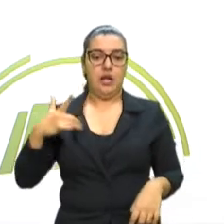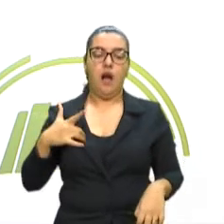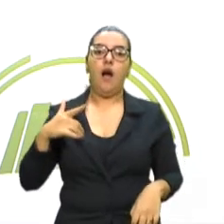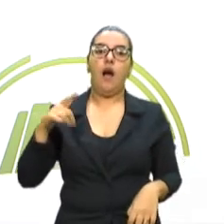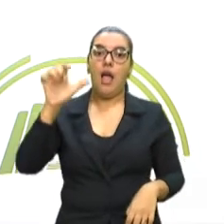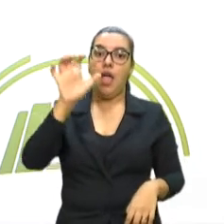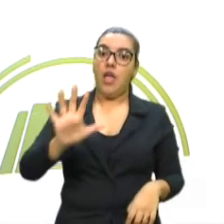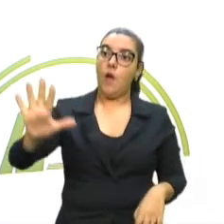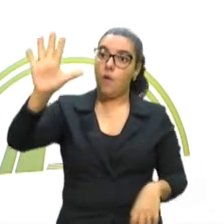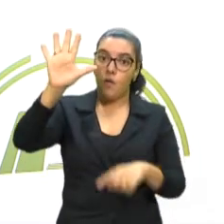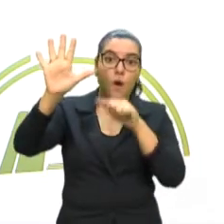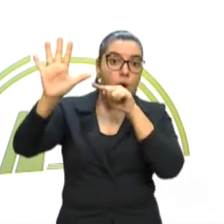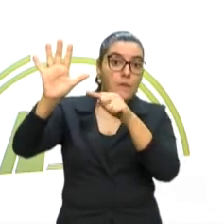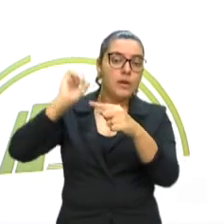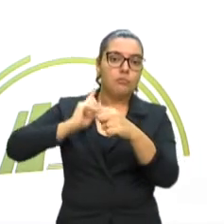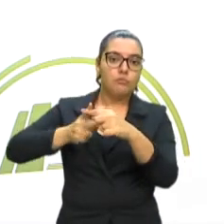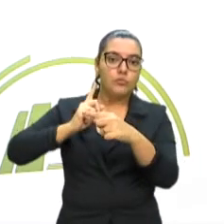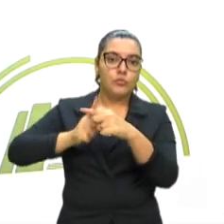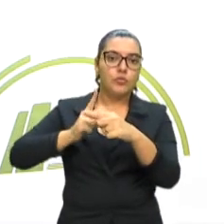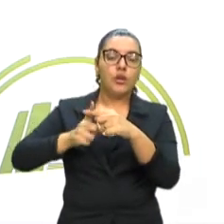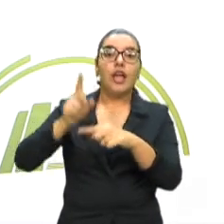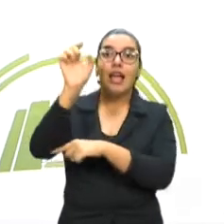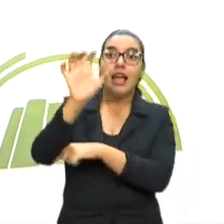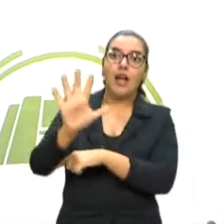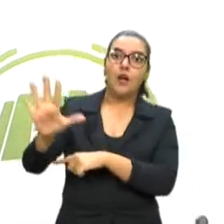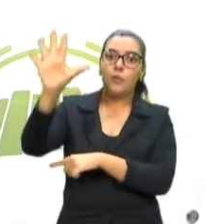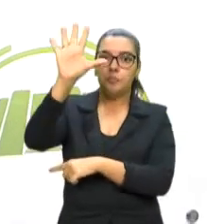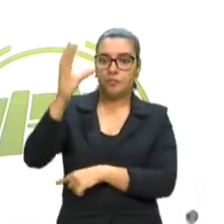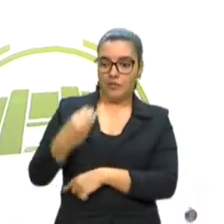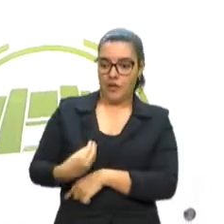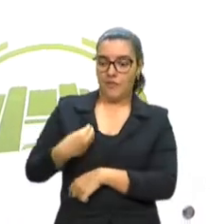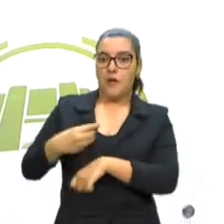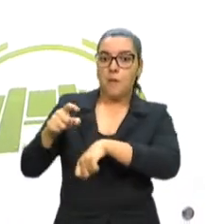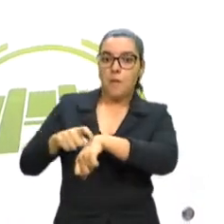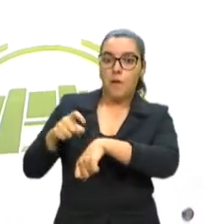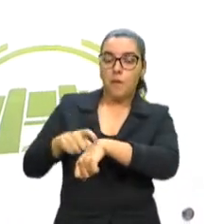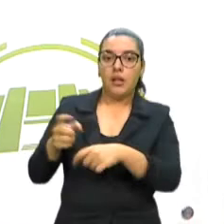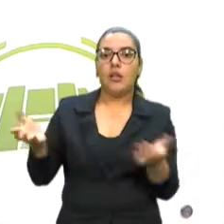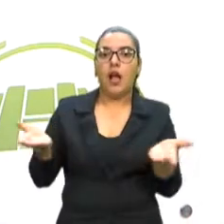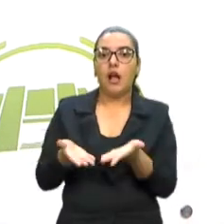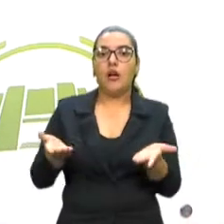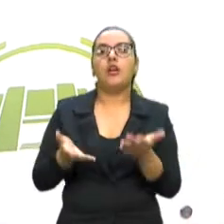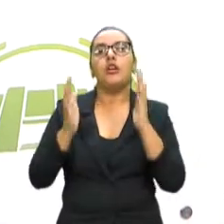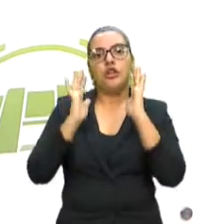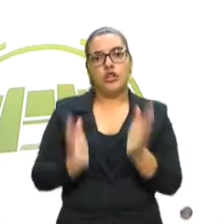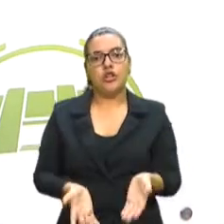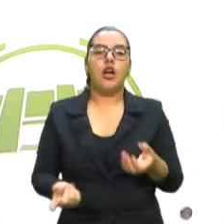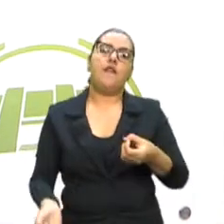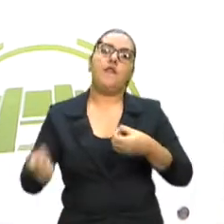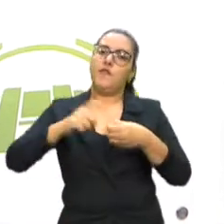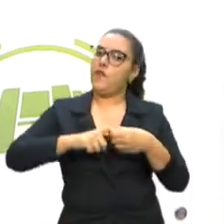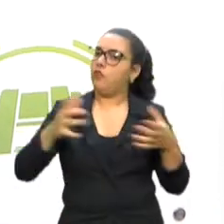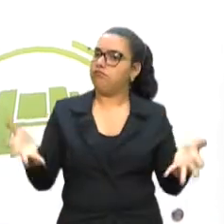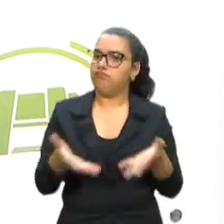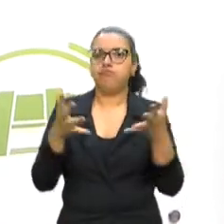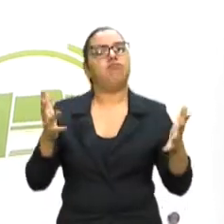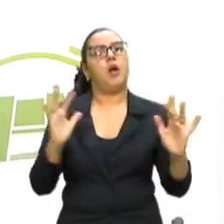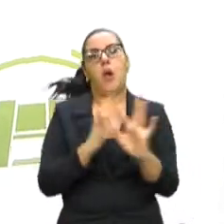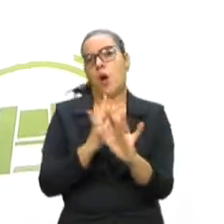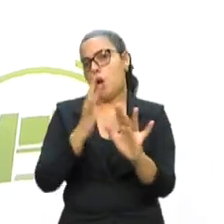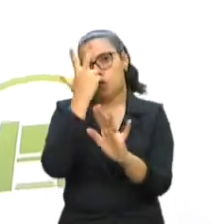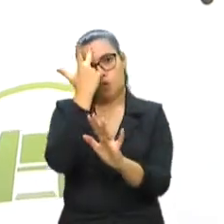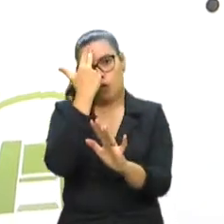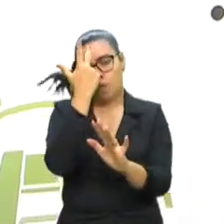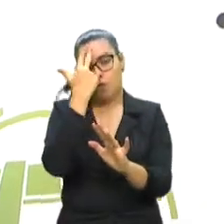Europa. Isso porque os europeus vivem em um momento agora em que já voltaram a promover aglomerações em estádios,